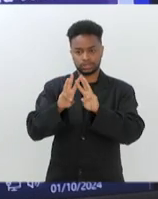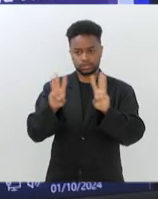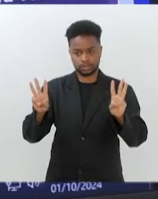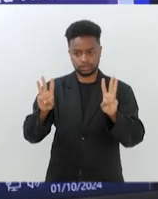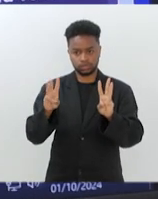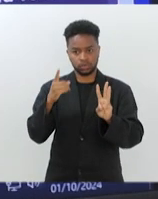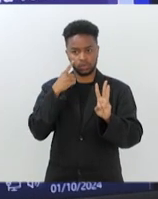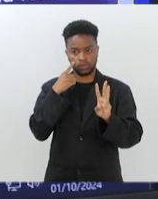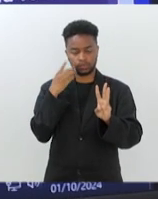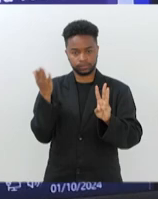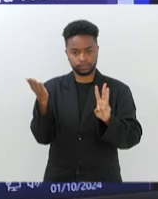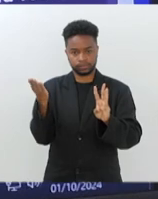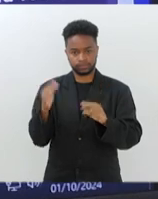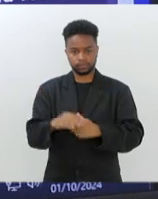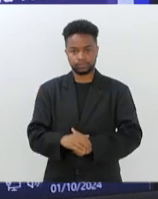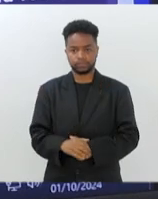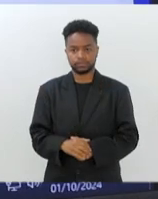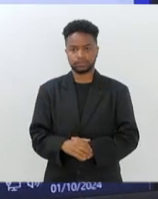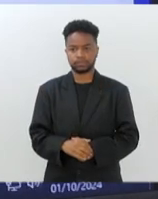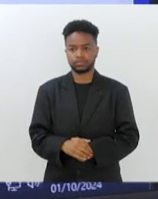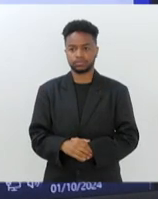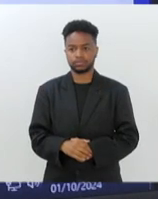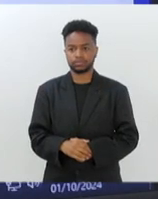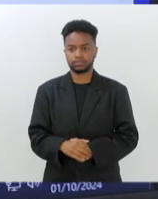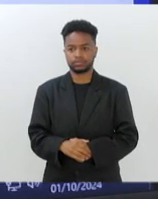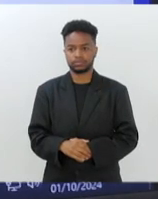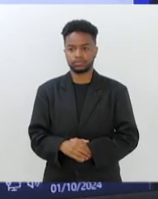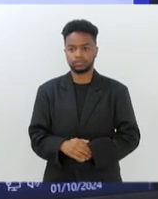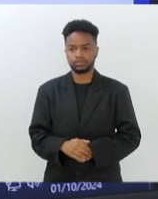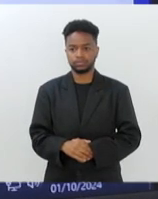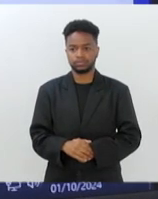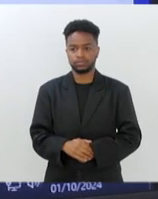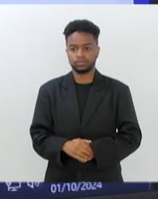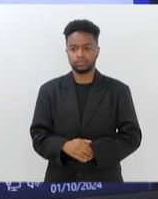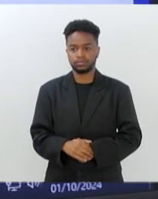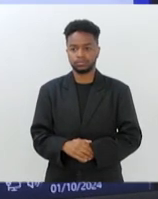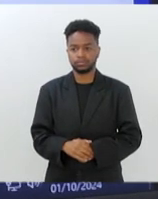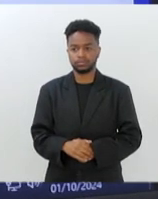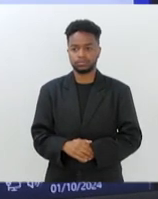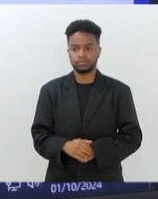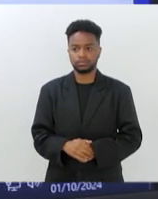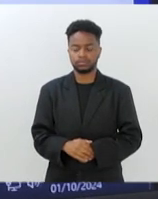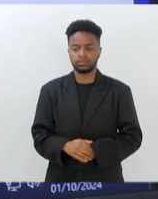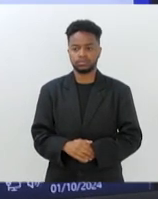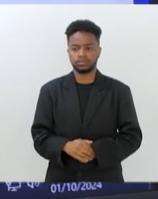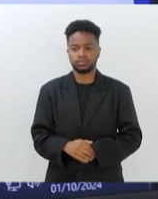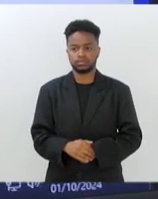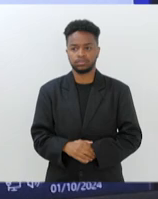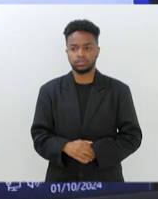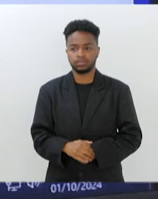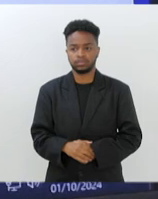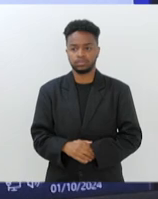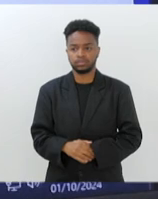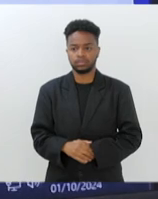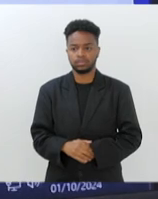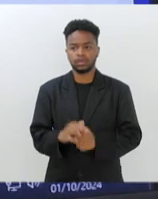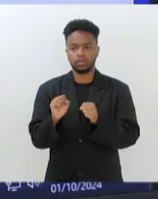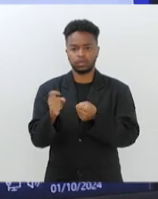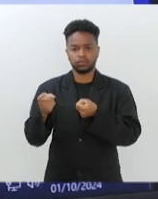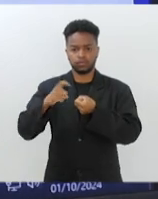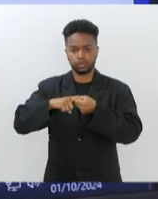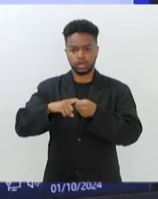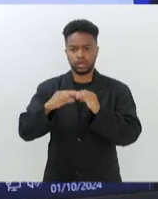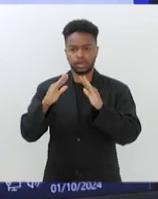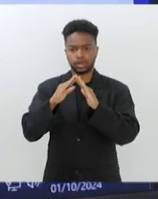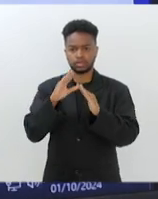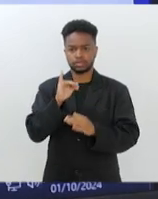ali ó vai ser o objeto da pergunta pra próxima agora pode voltar lá na Casa Civil